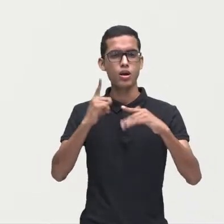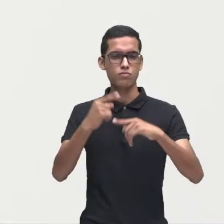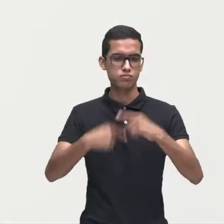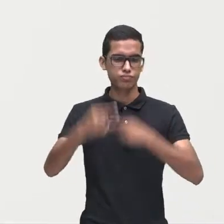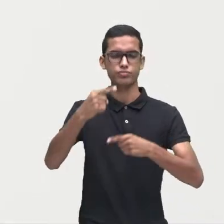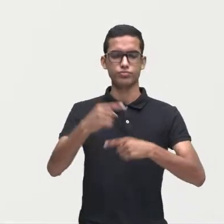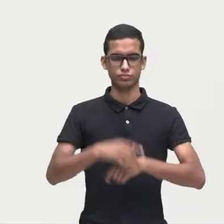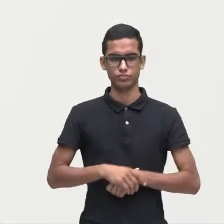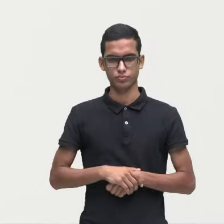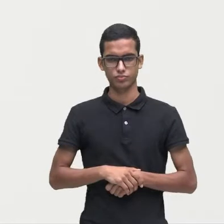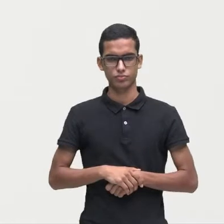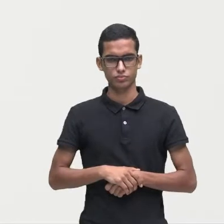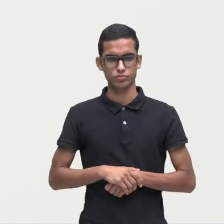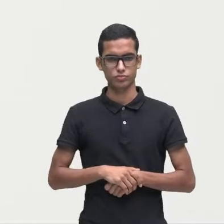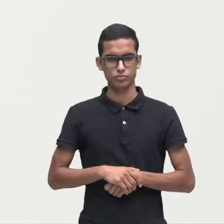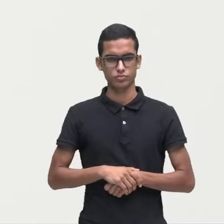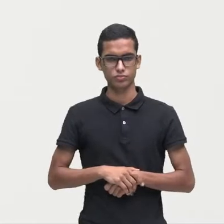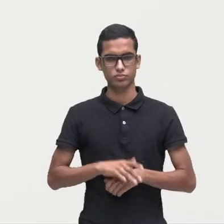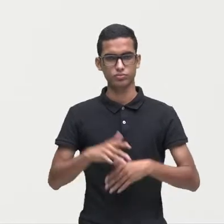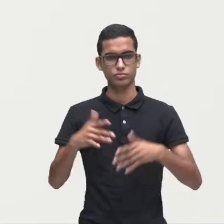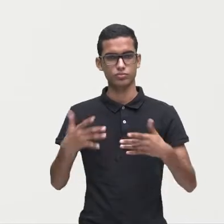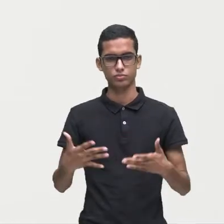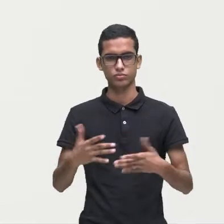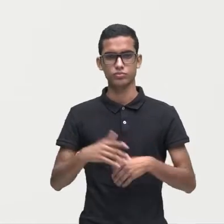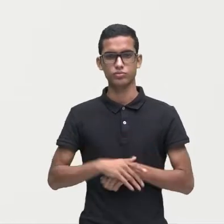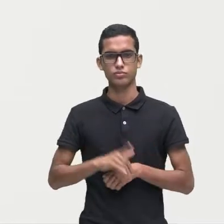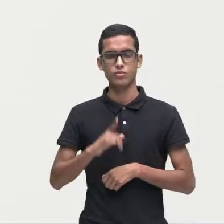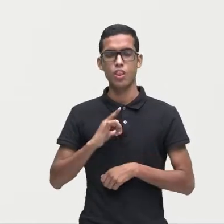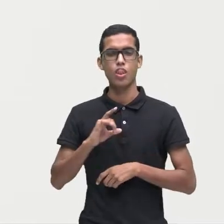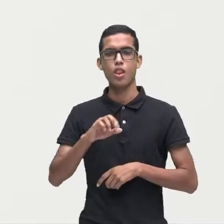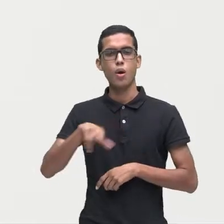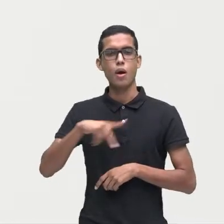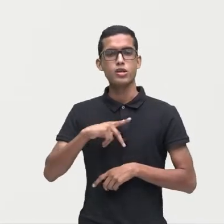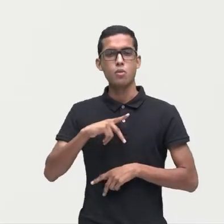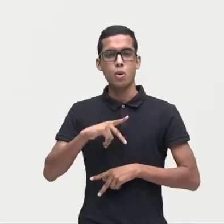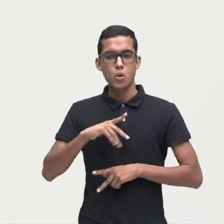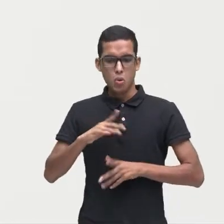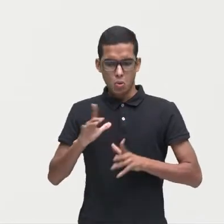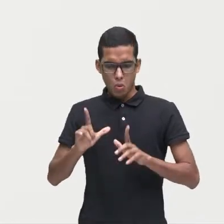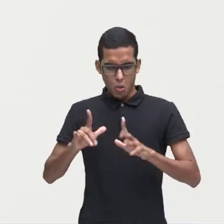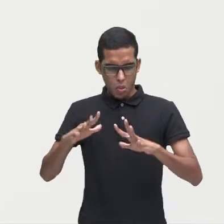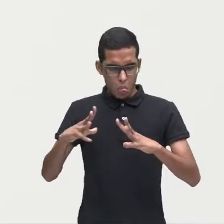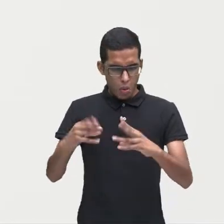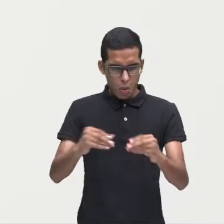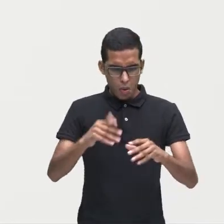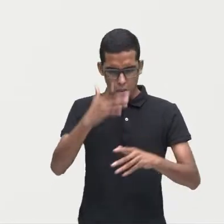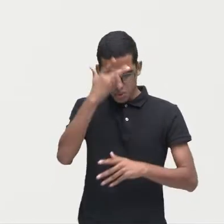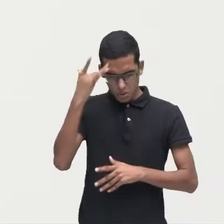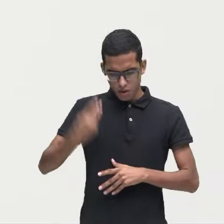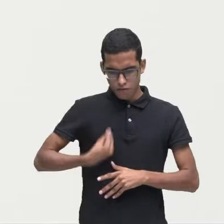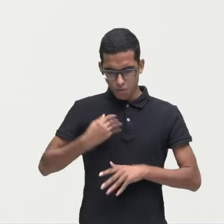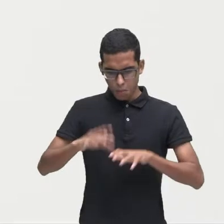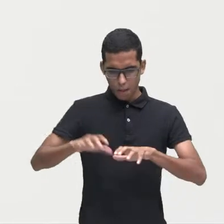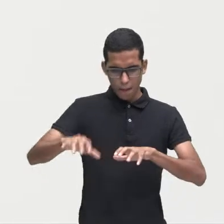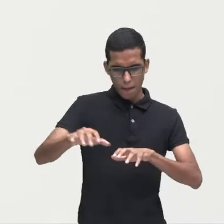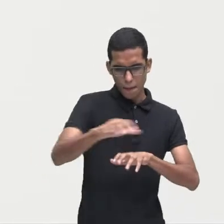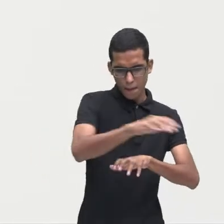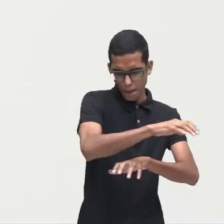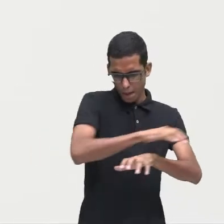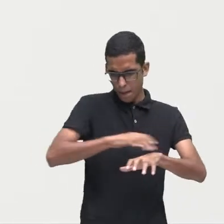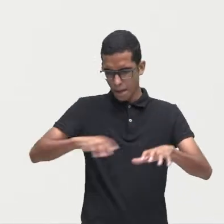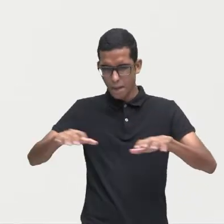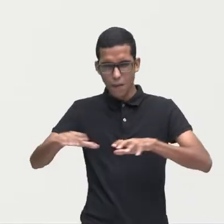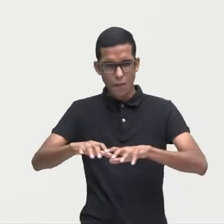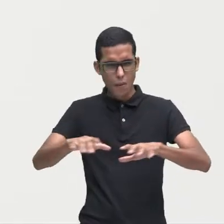No entanto, não é densamente povoado. Vou explicar para vocês. População